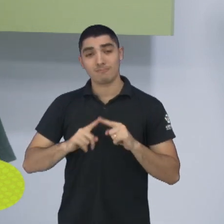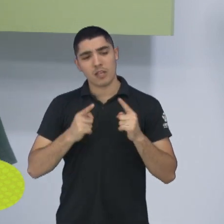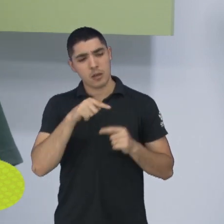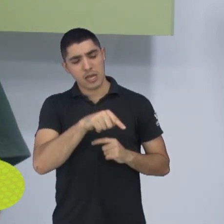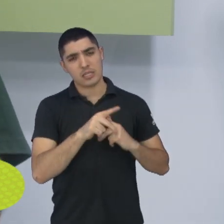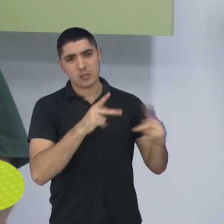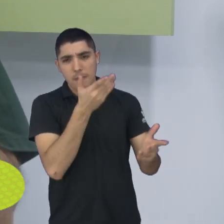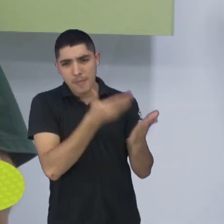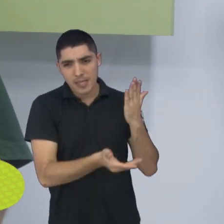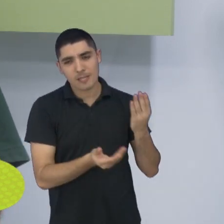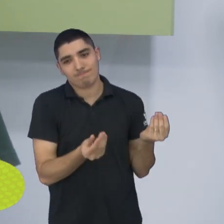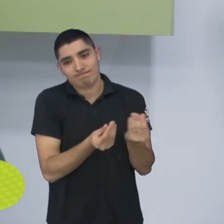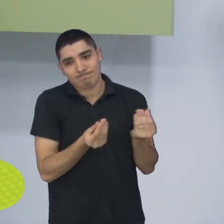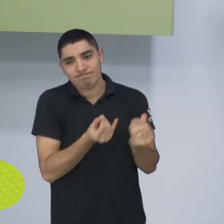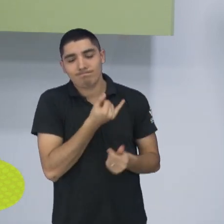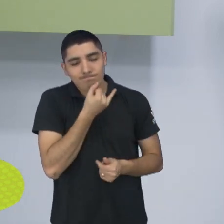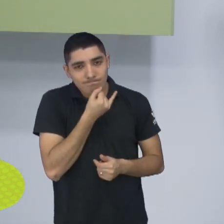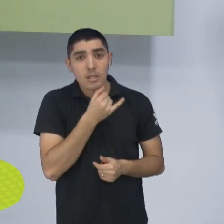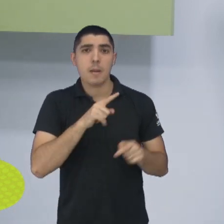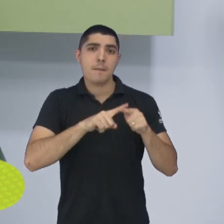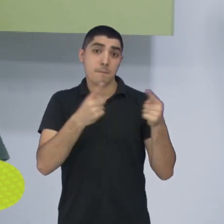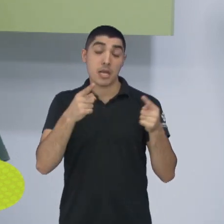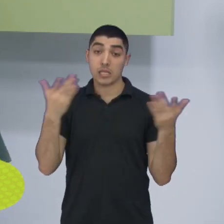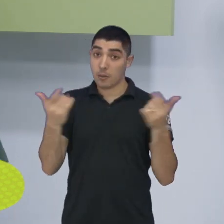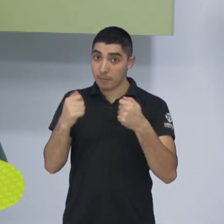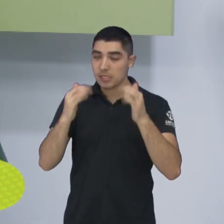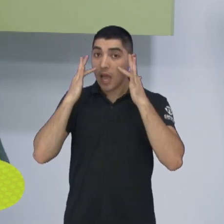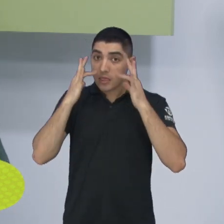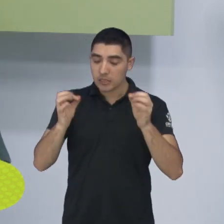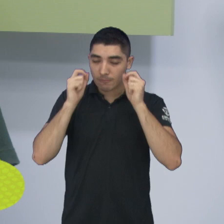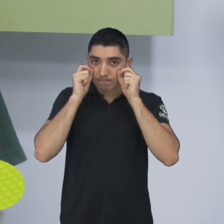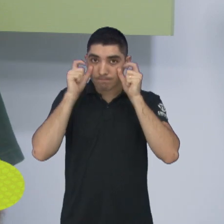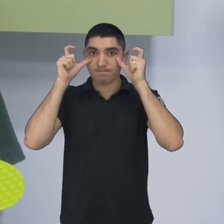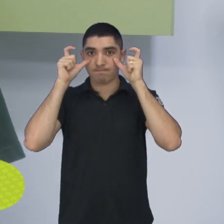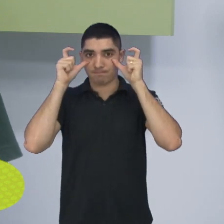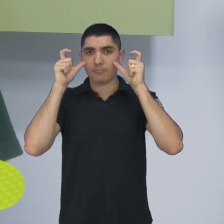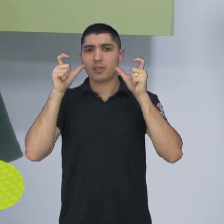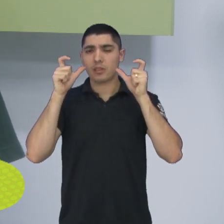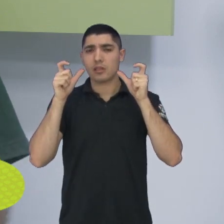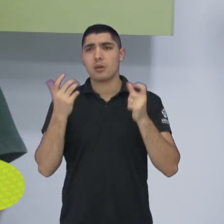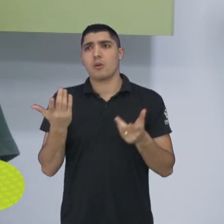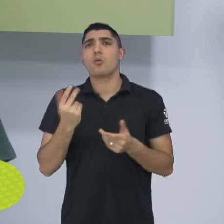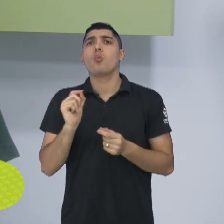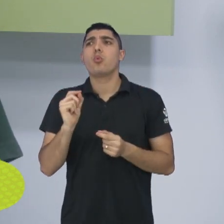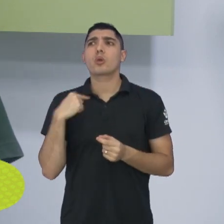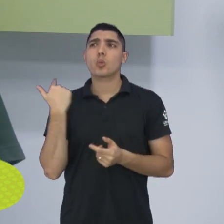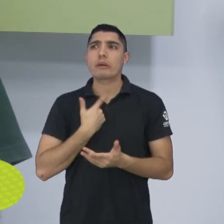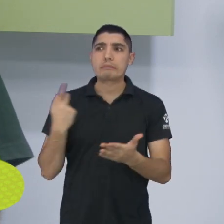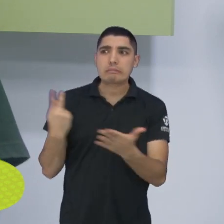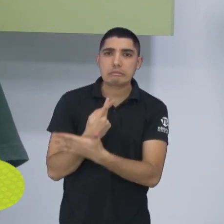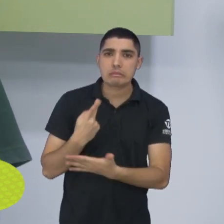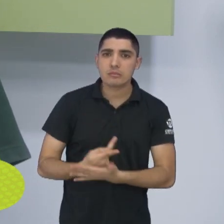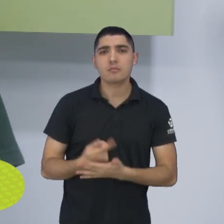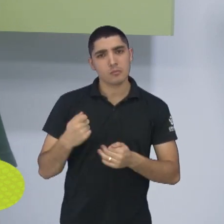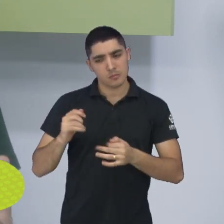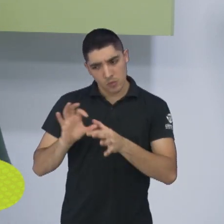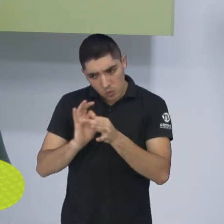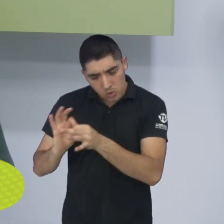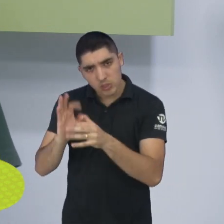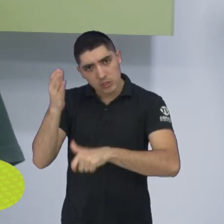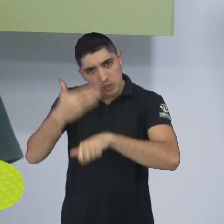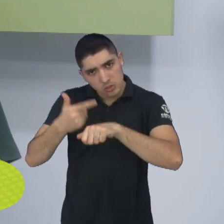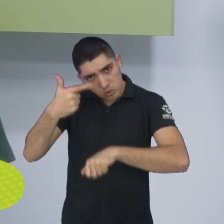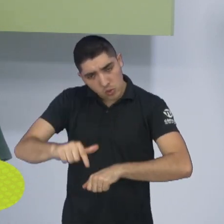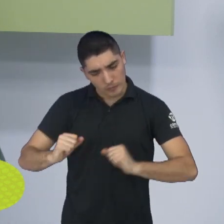sim, mas que serve de atenção para o São José, para o pessoal falar assim, opa, o que a gente está cometendo de erro? Então vamos reunir, vamos treinar, vamos